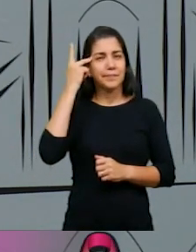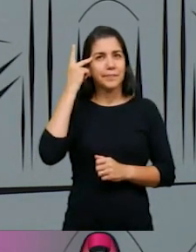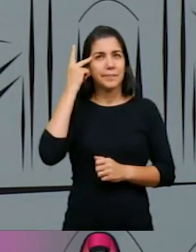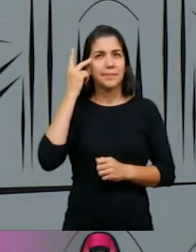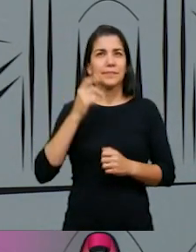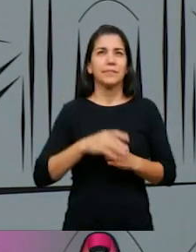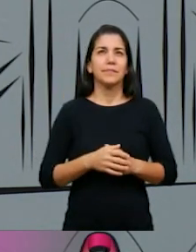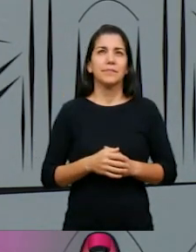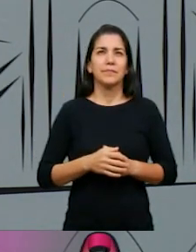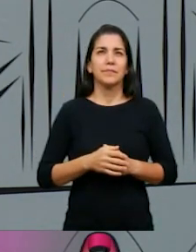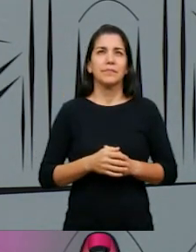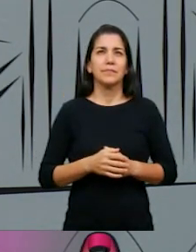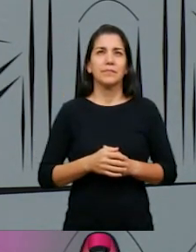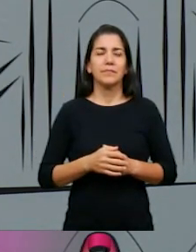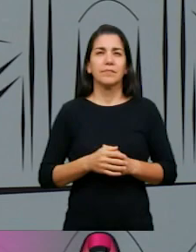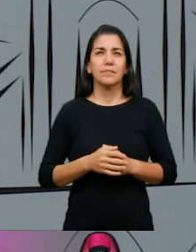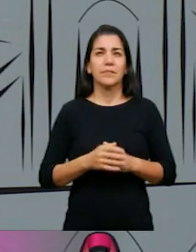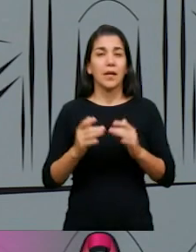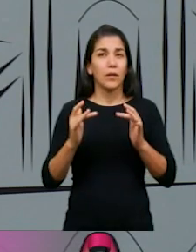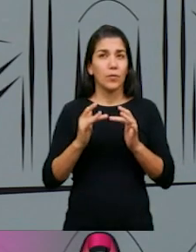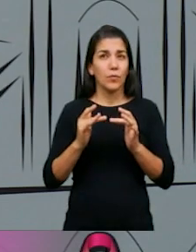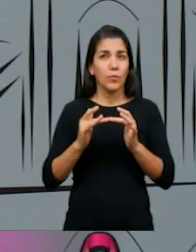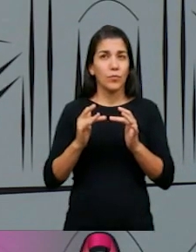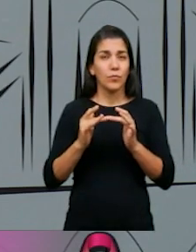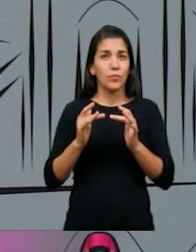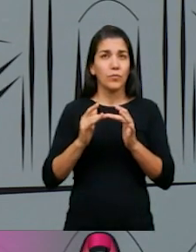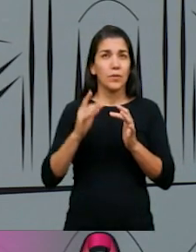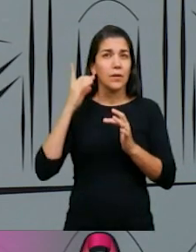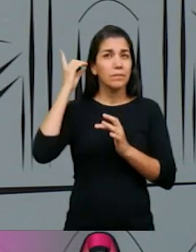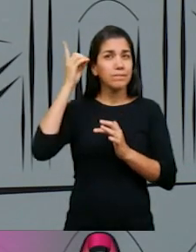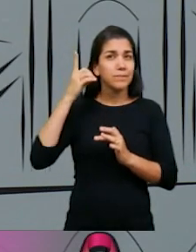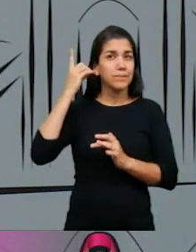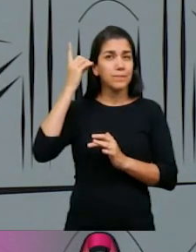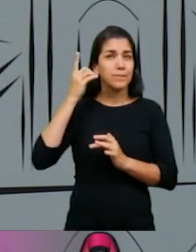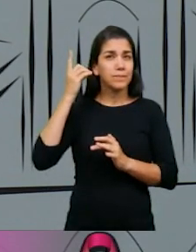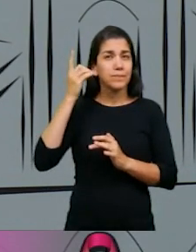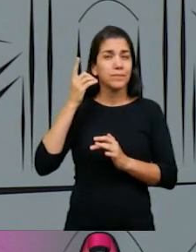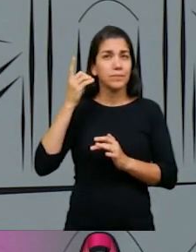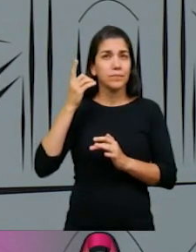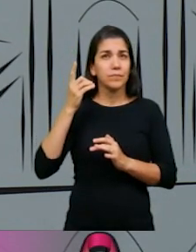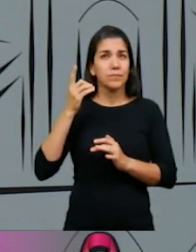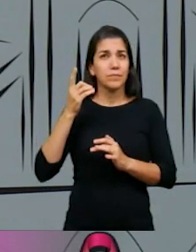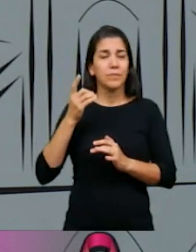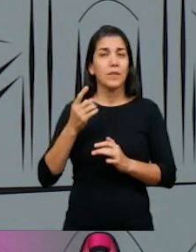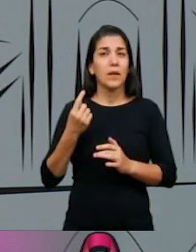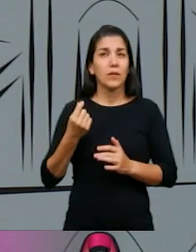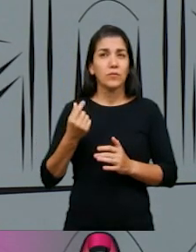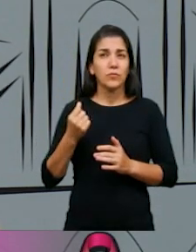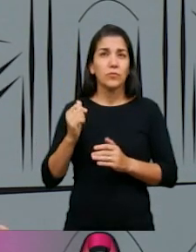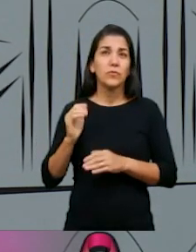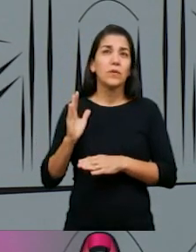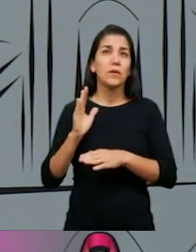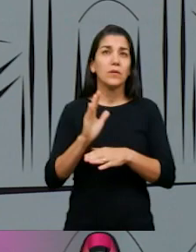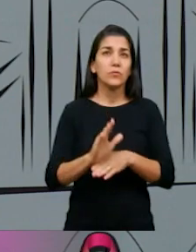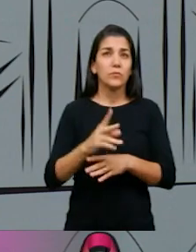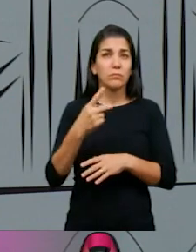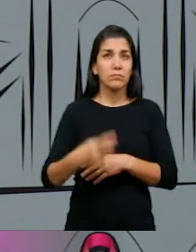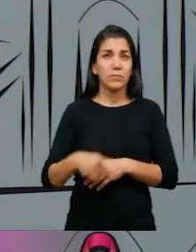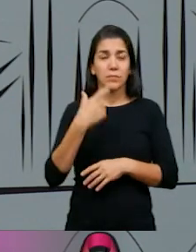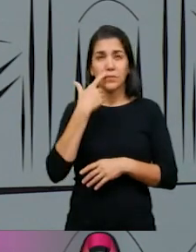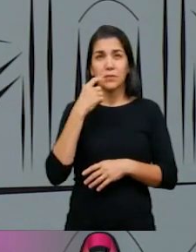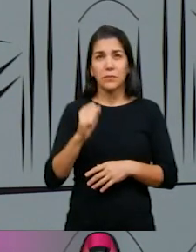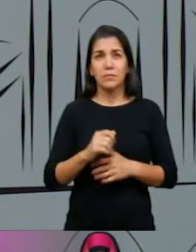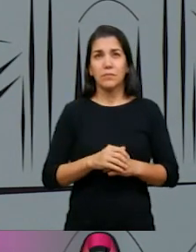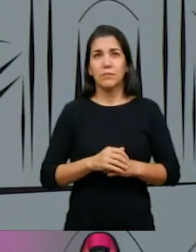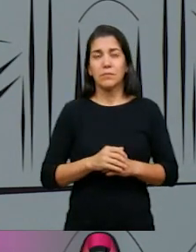aonde a gente teve contatos com alguns deputados em busca de emendas parlamentares. E A gente